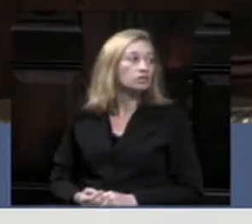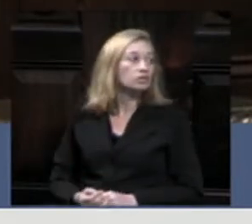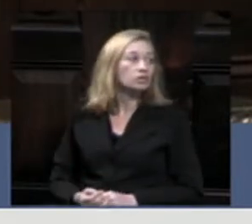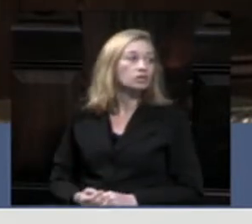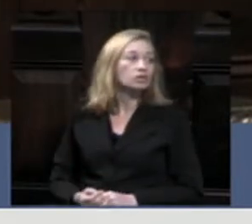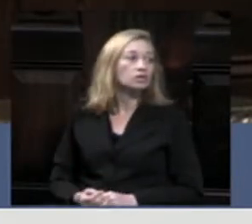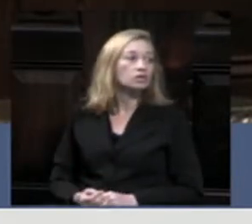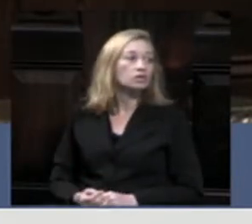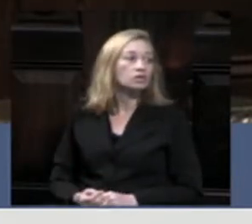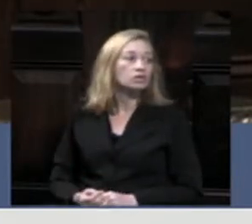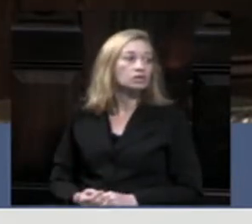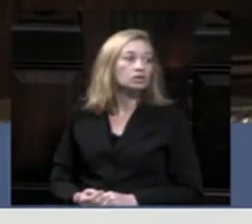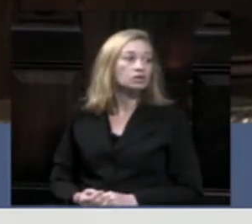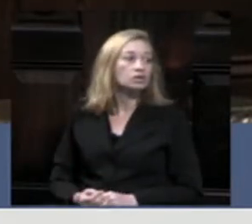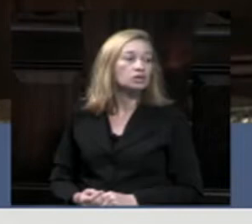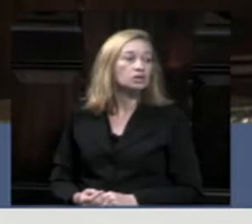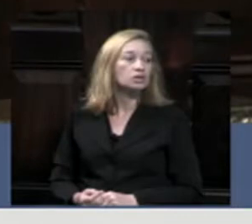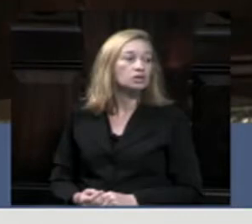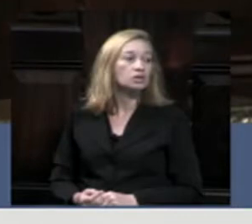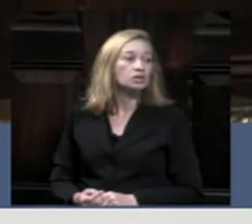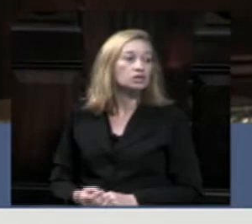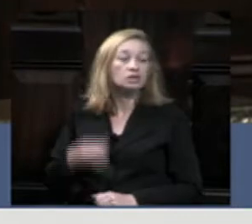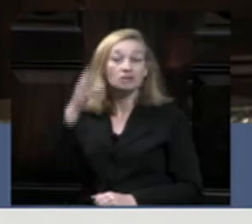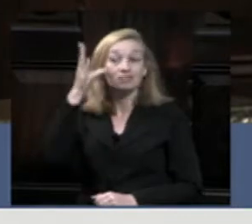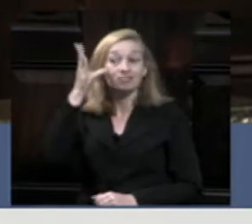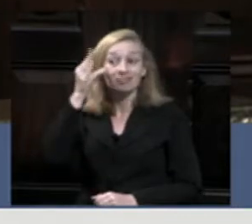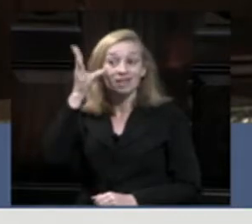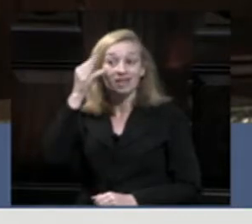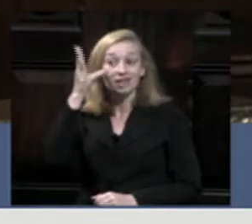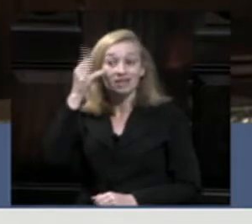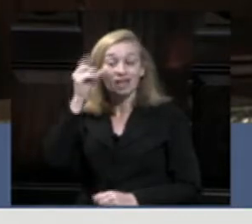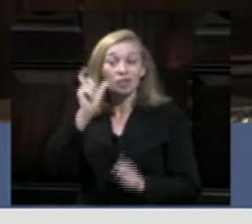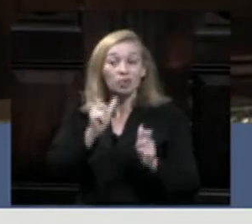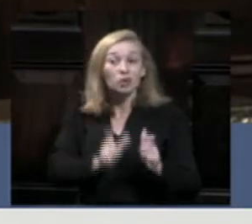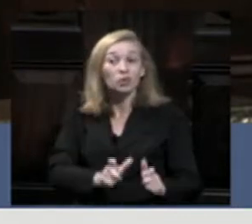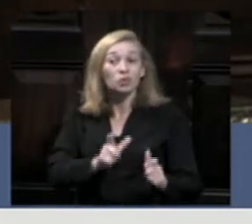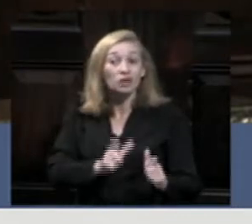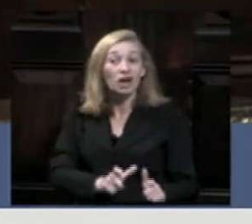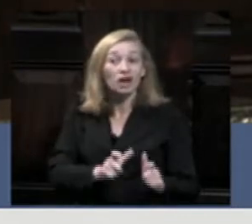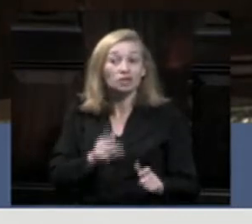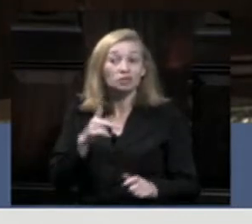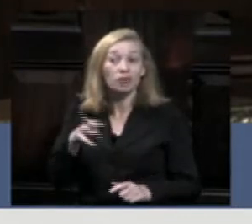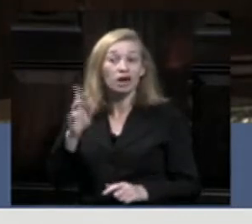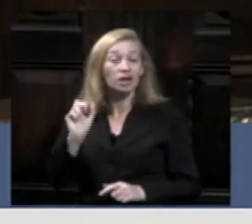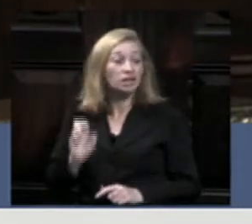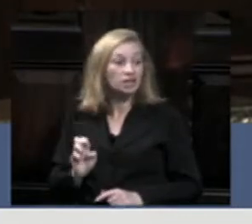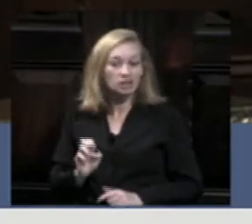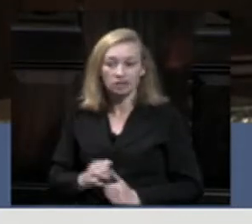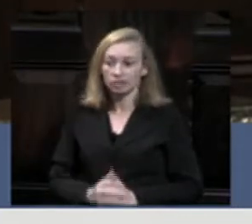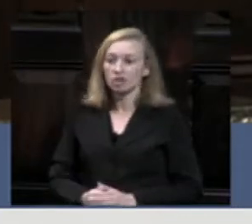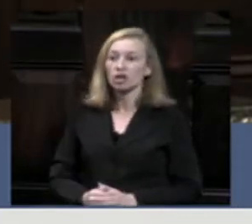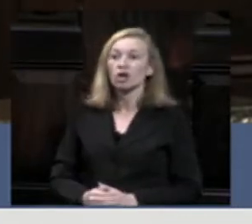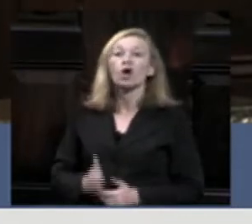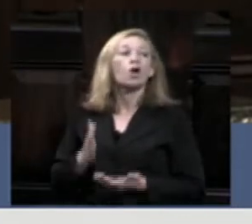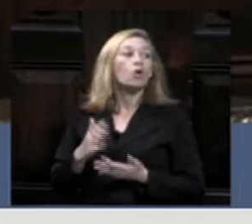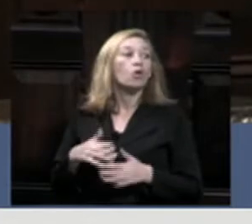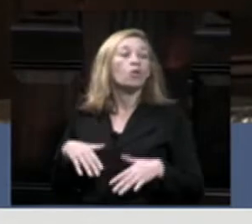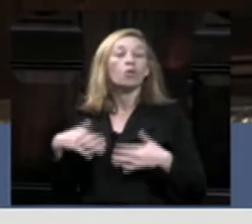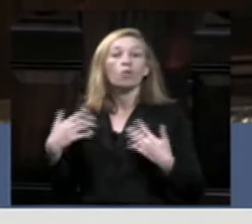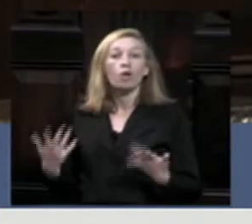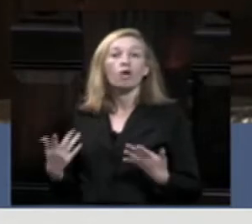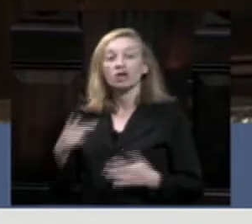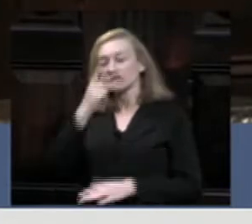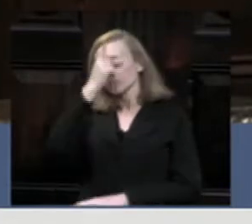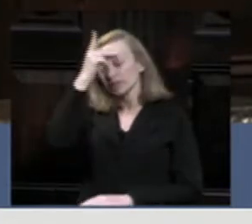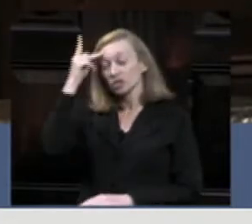Tiririca, quais as pessoas, conforme invocado aqui quando do parecer da